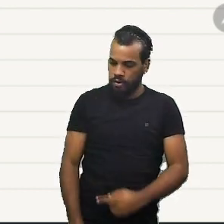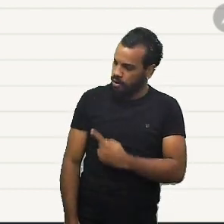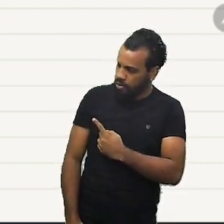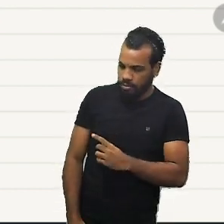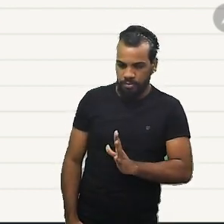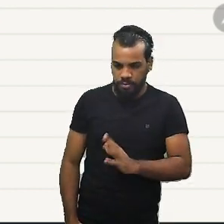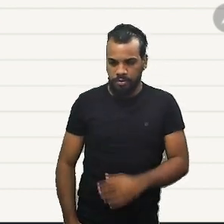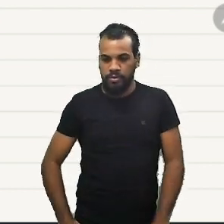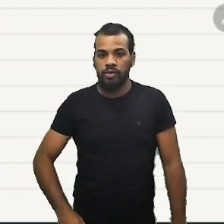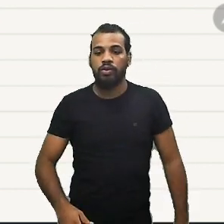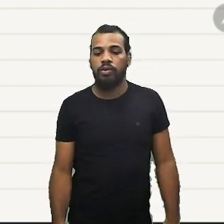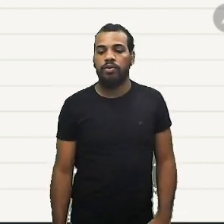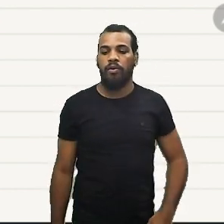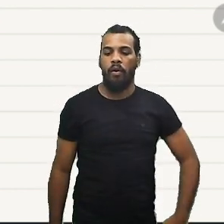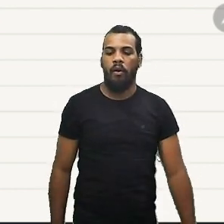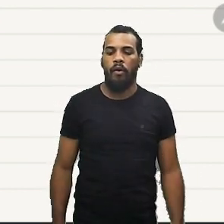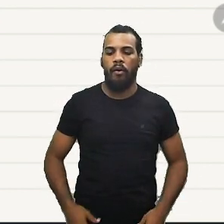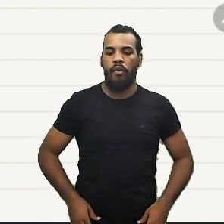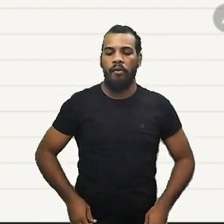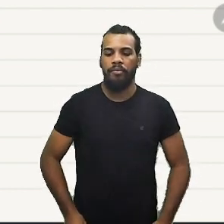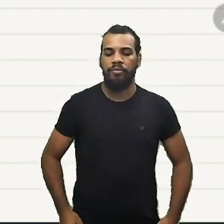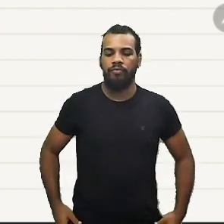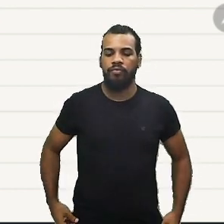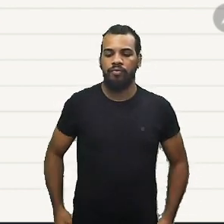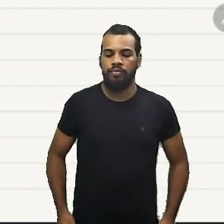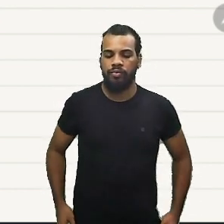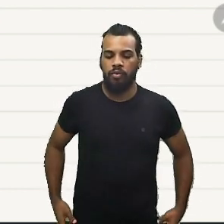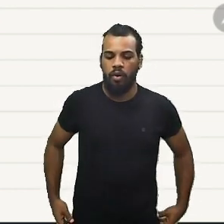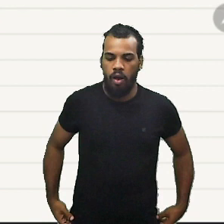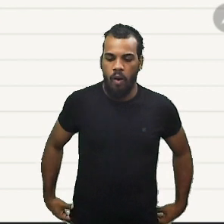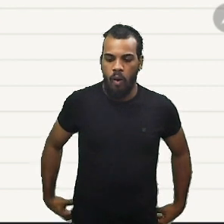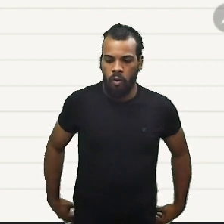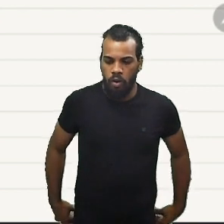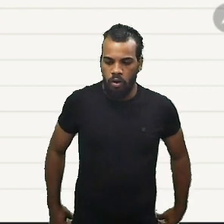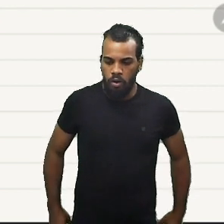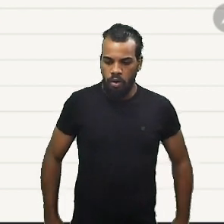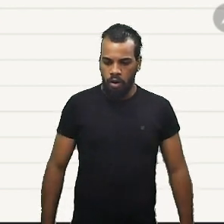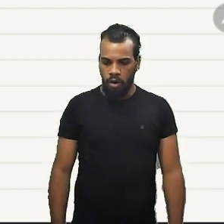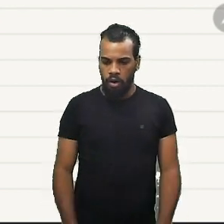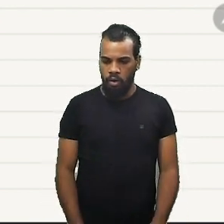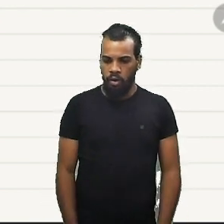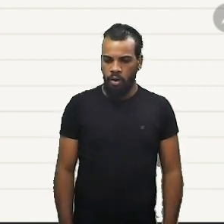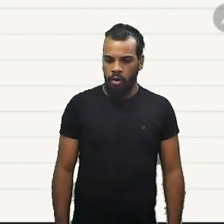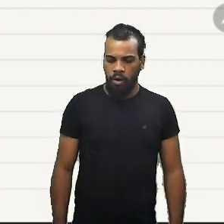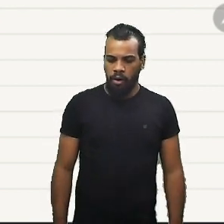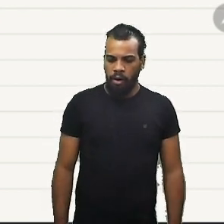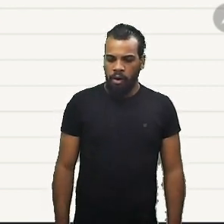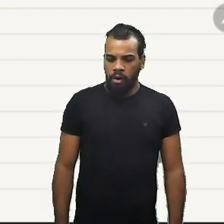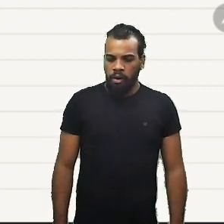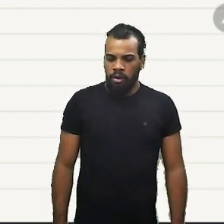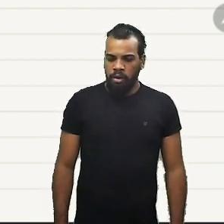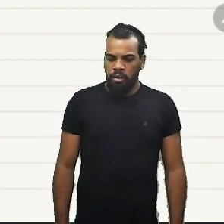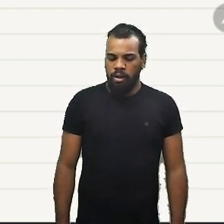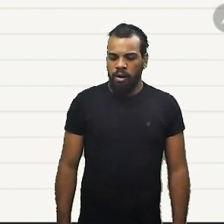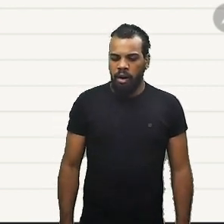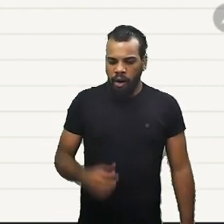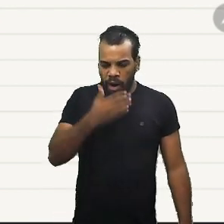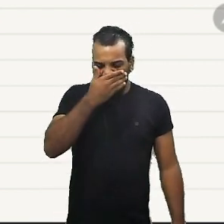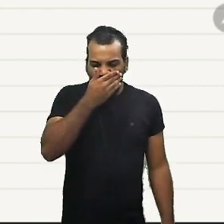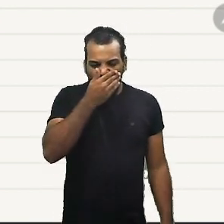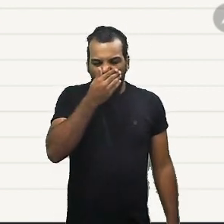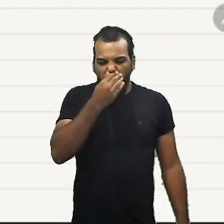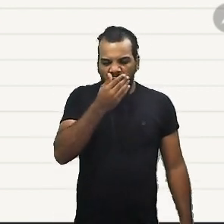aqui, ó, vem da luz. Significa que o cara, ó, ele absorve luz. E além desse cara absorve